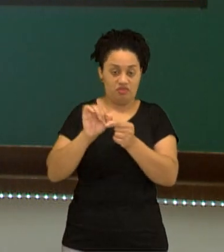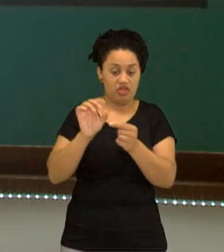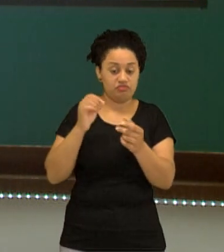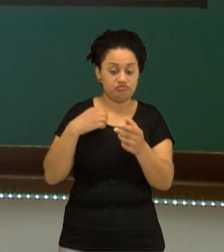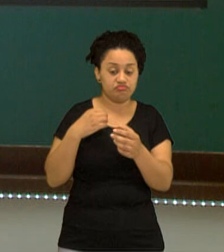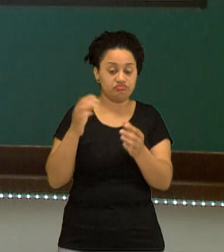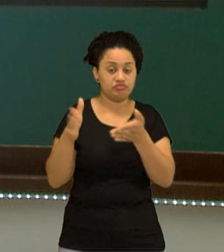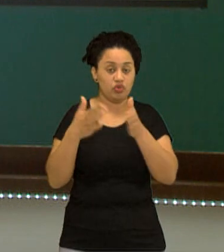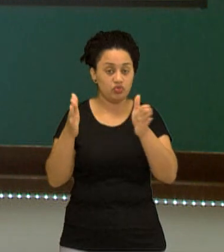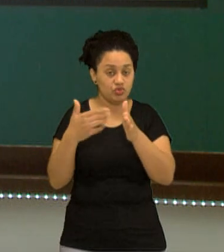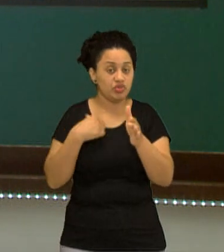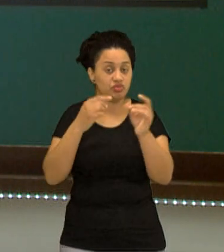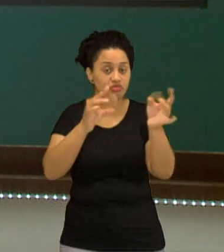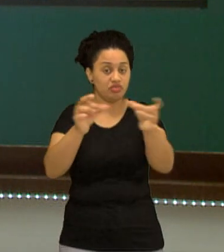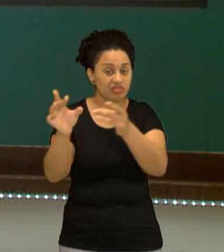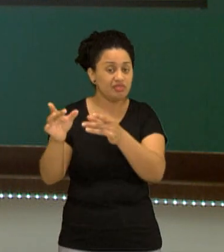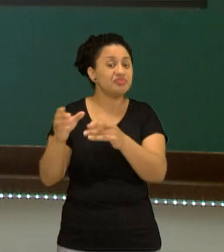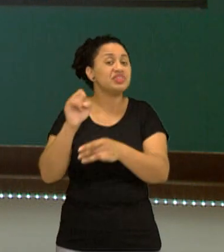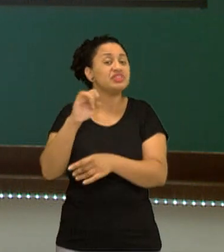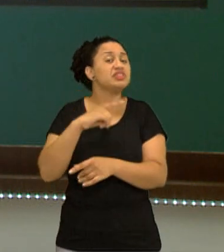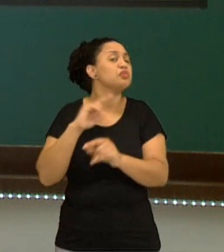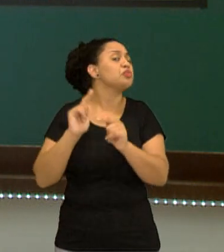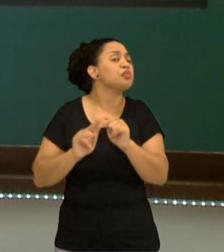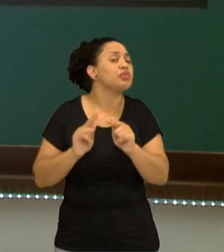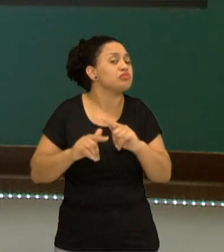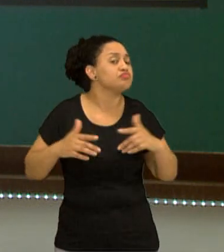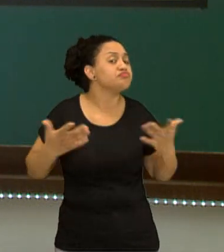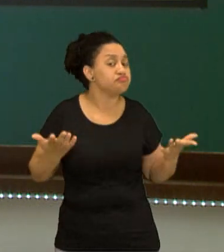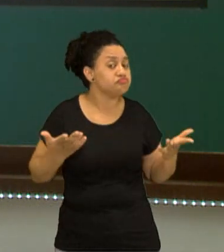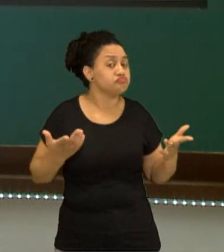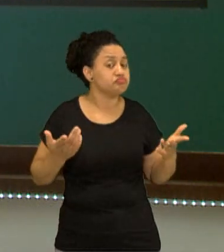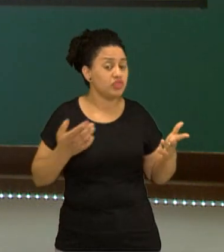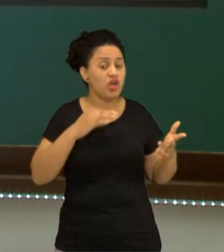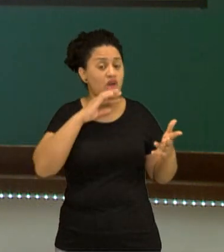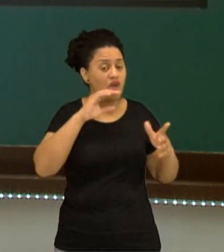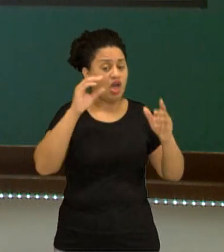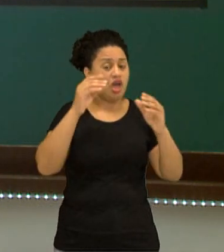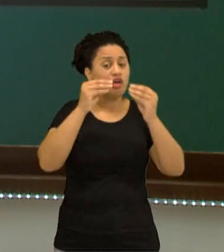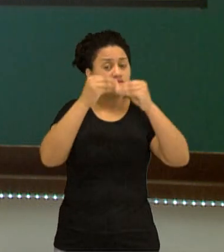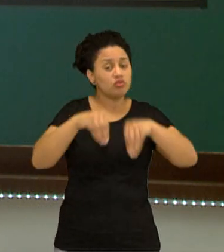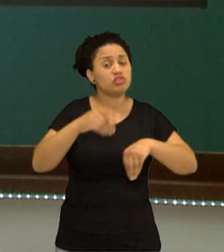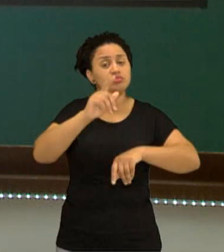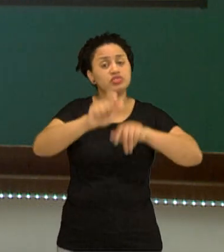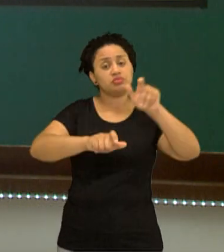produzir e vender, vai que tem algum problema, prejudique